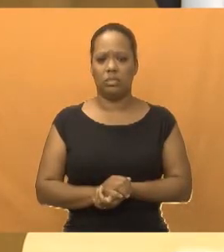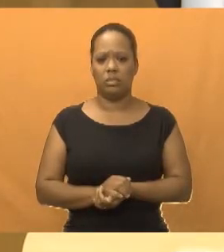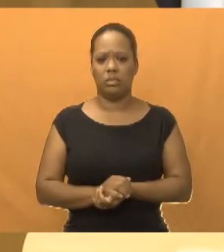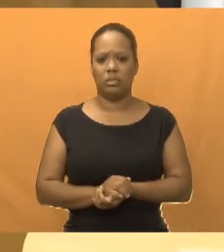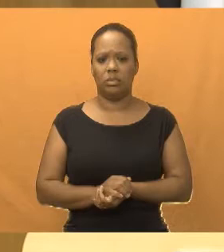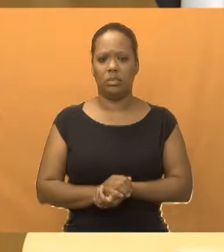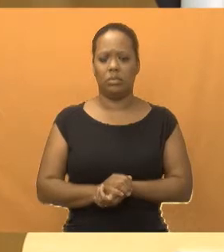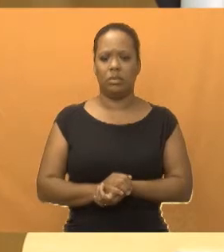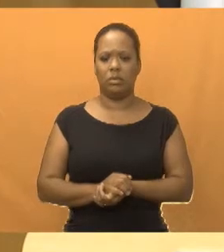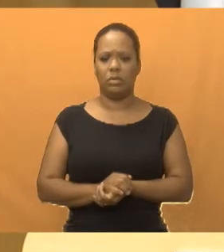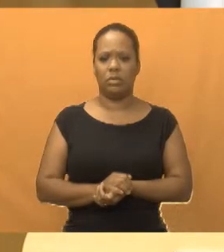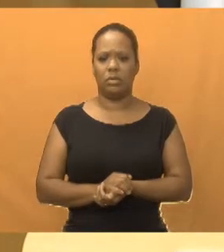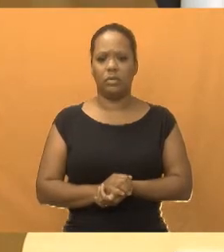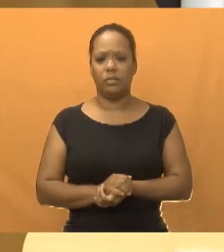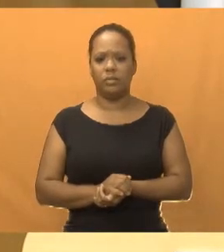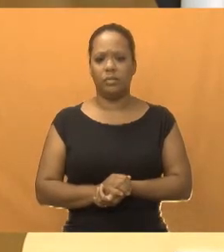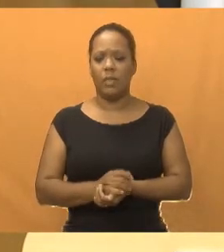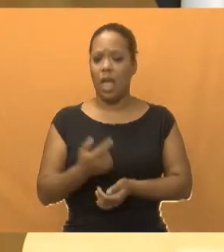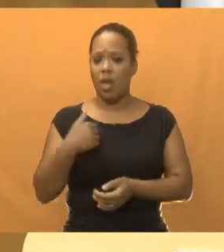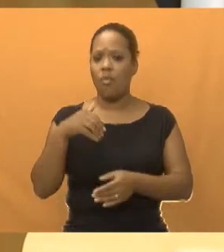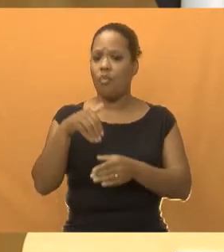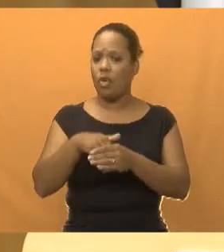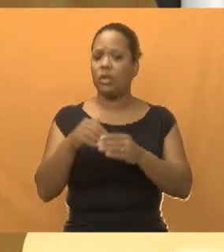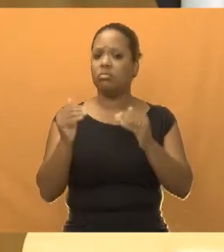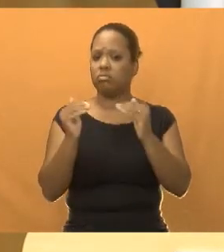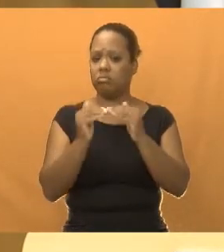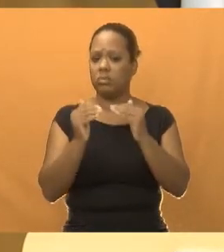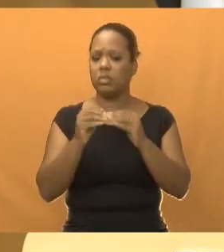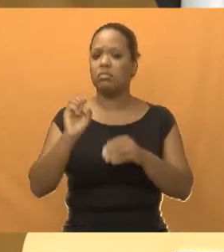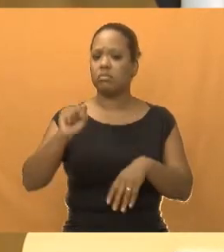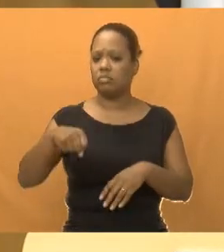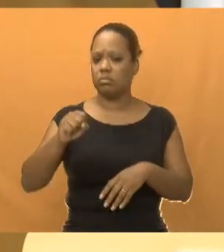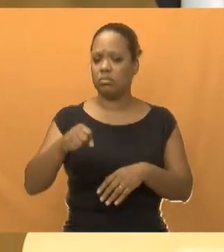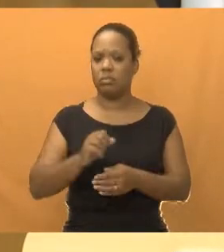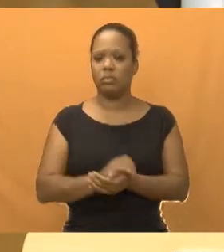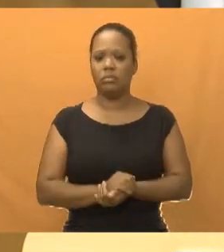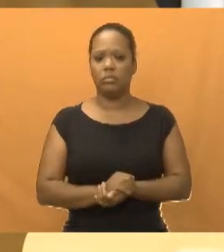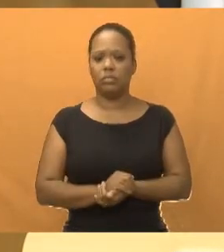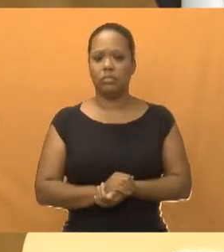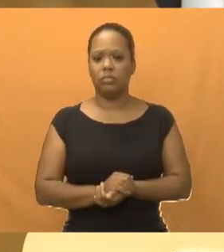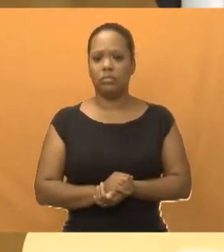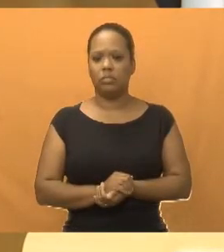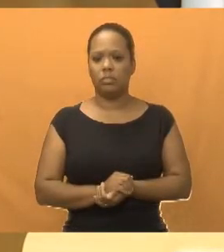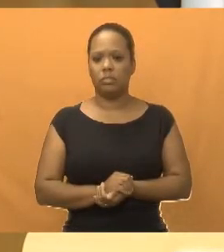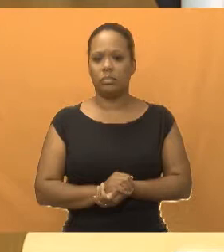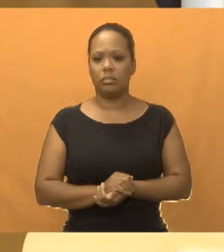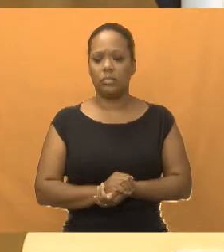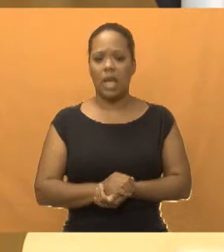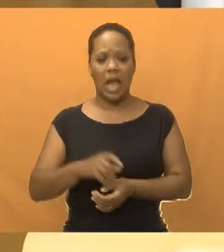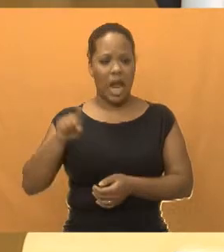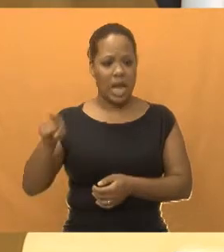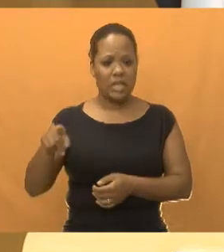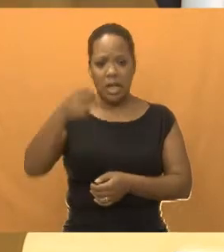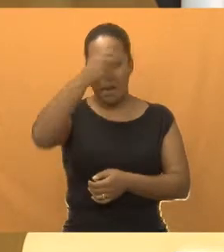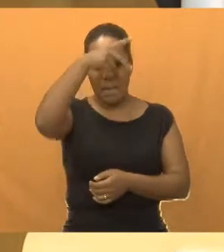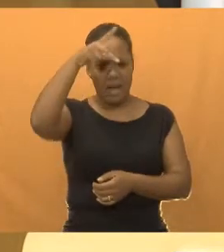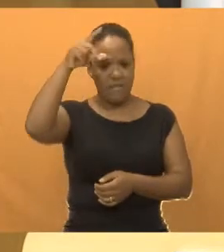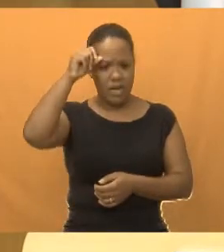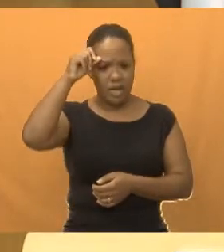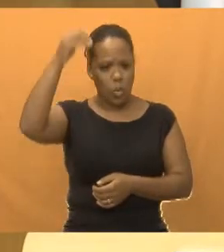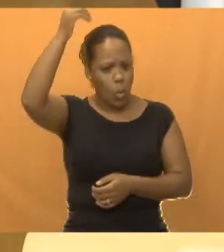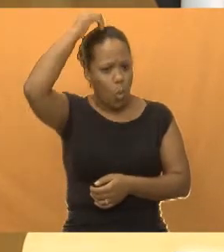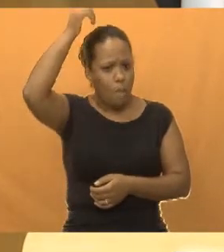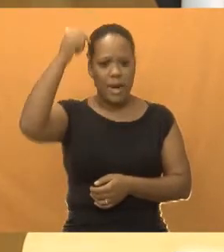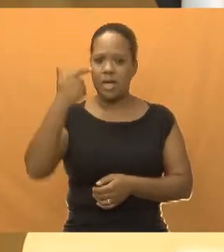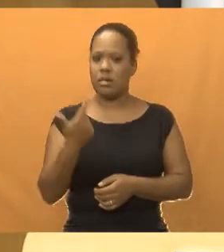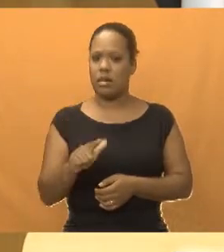do passado. Então, vou votar favorável sim o projeto, porque não é justo. Não foi esse prefeito que adquiriu essa dívida.